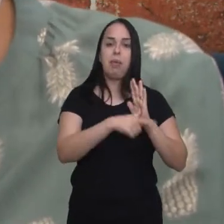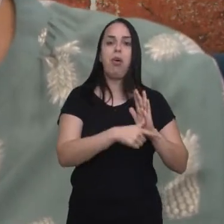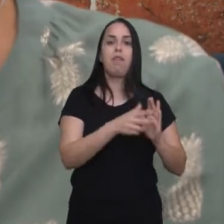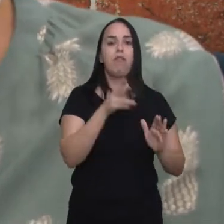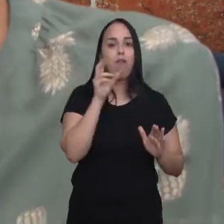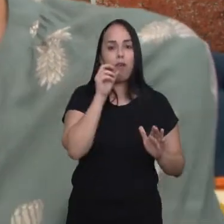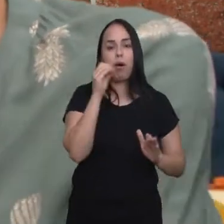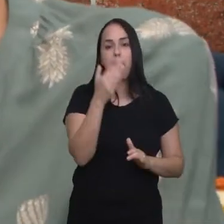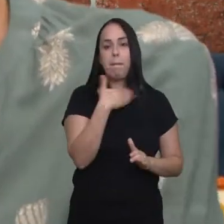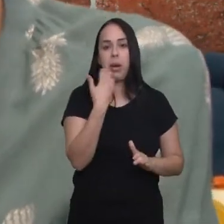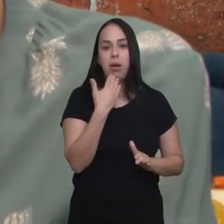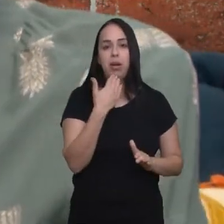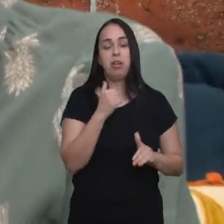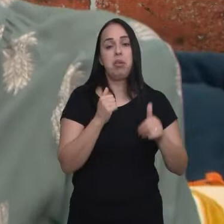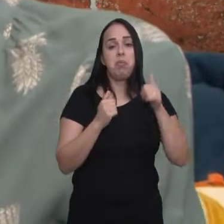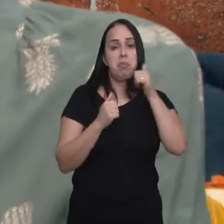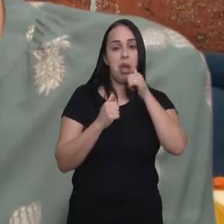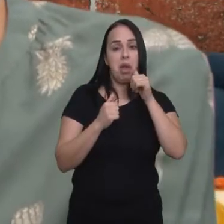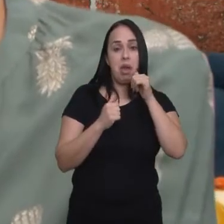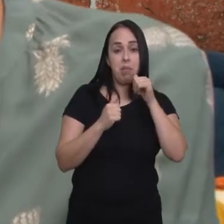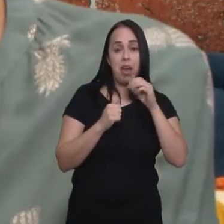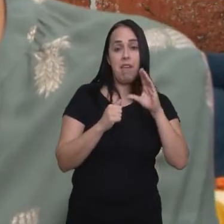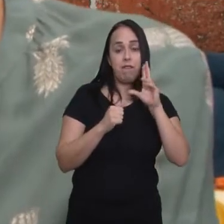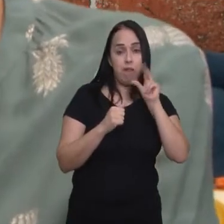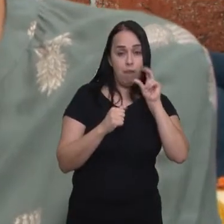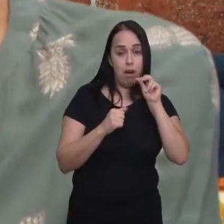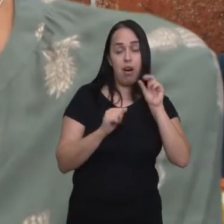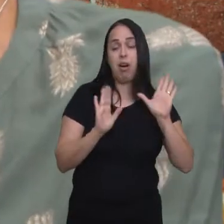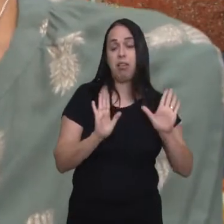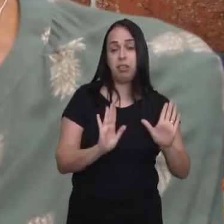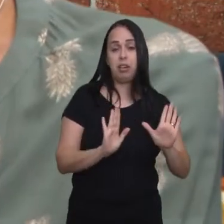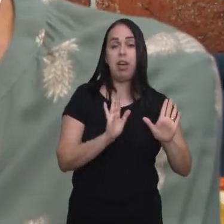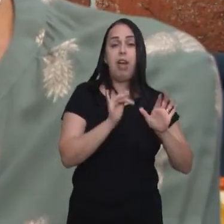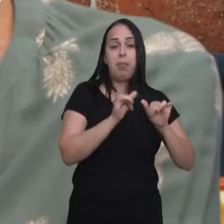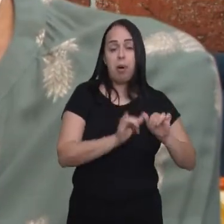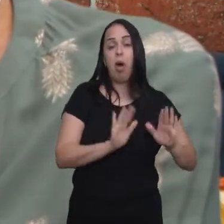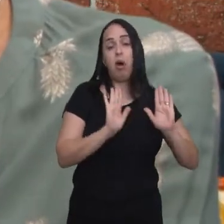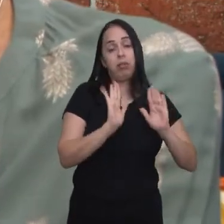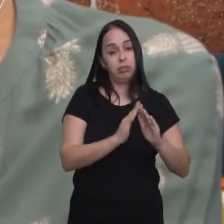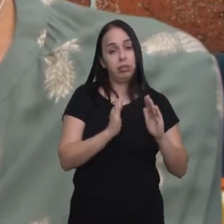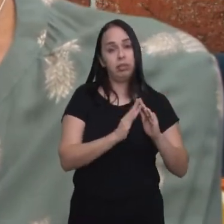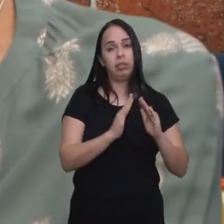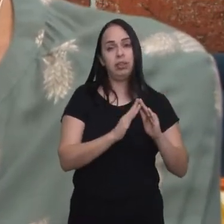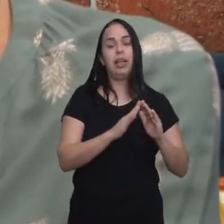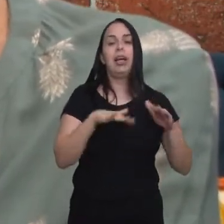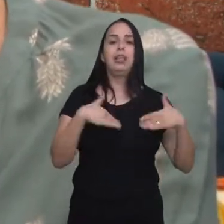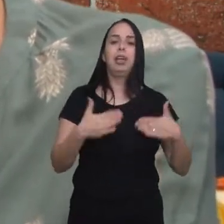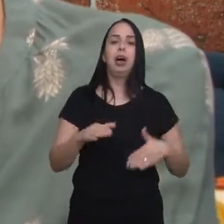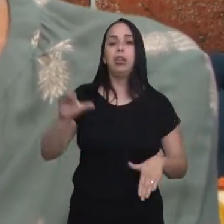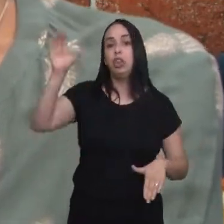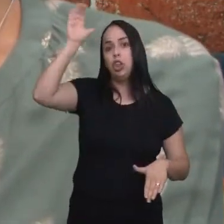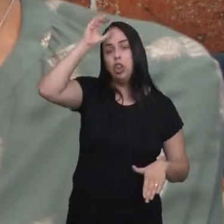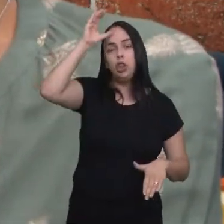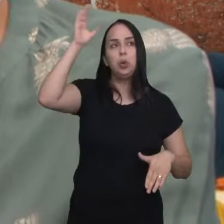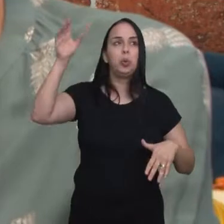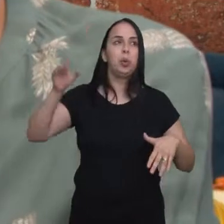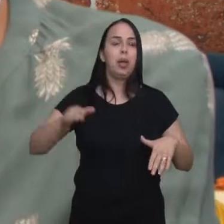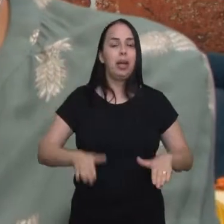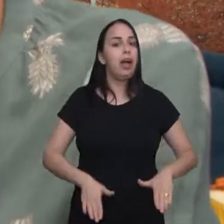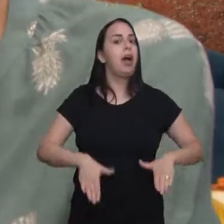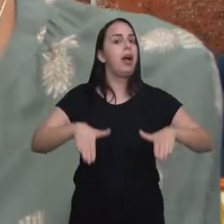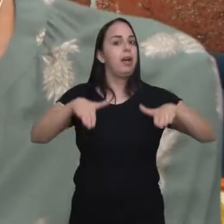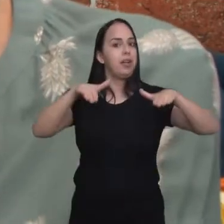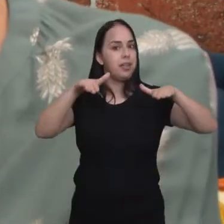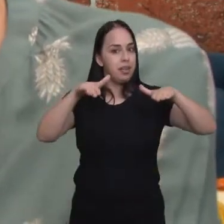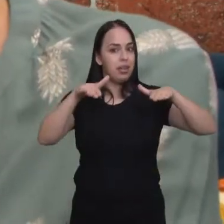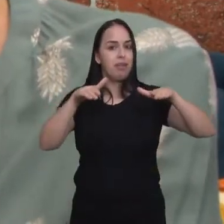São José, a minha avó Efigênia já estava aqui e ficou por aqui mesmo. Então os meus tios cresceram aqui, né?